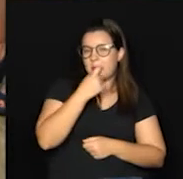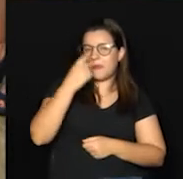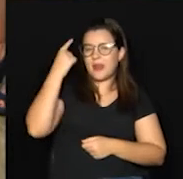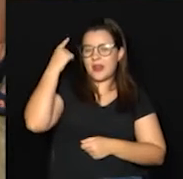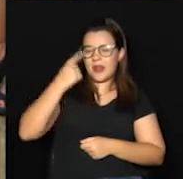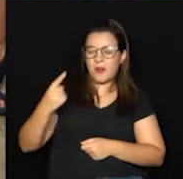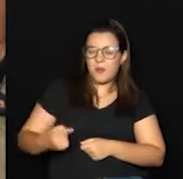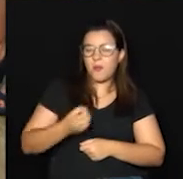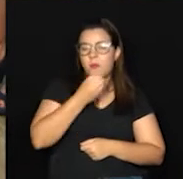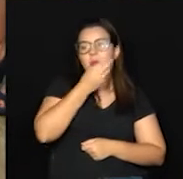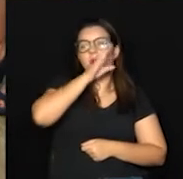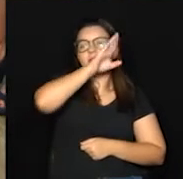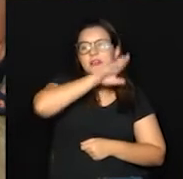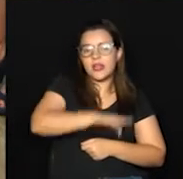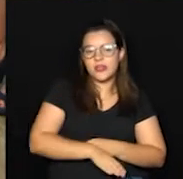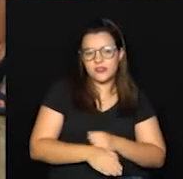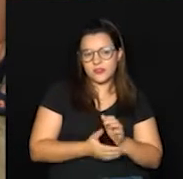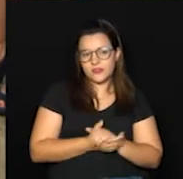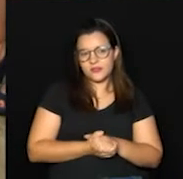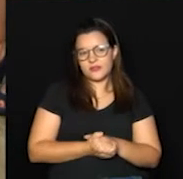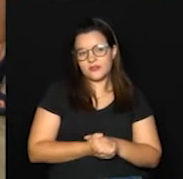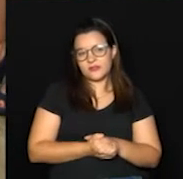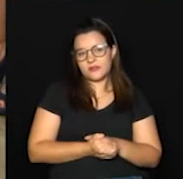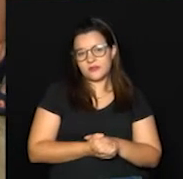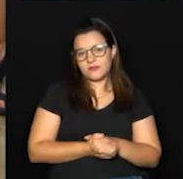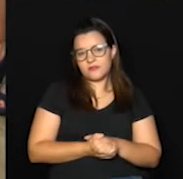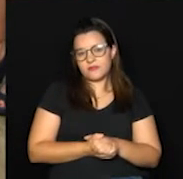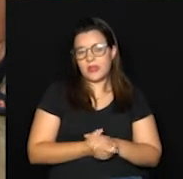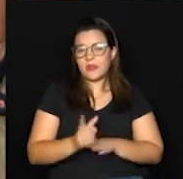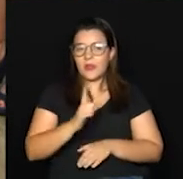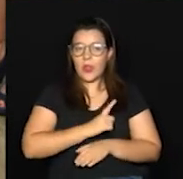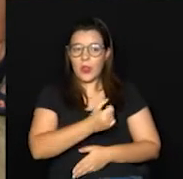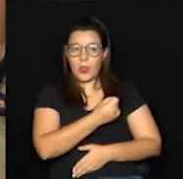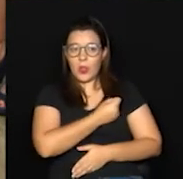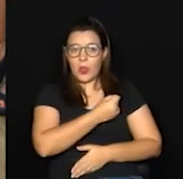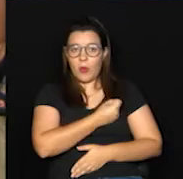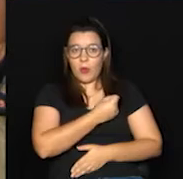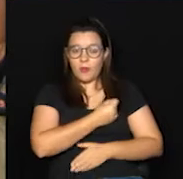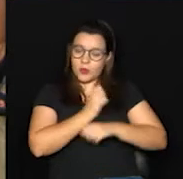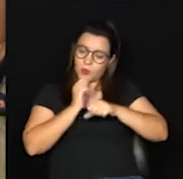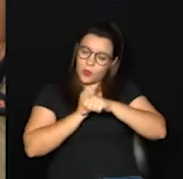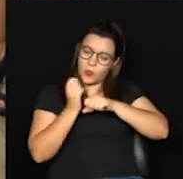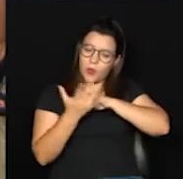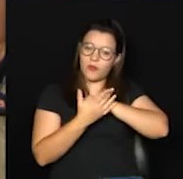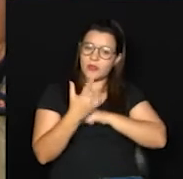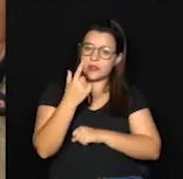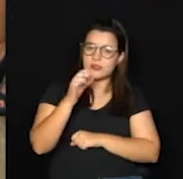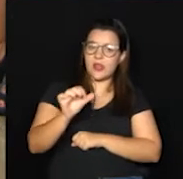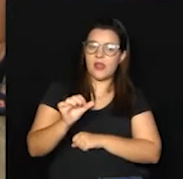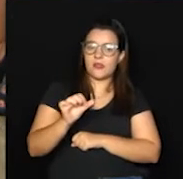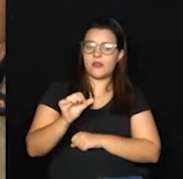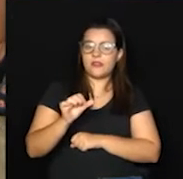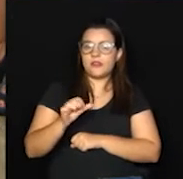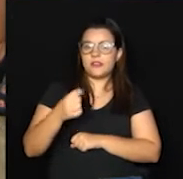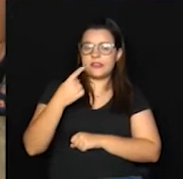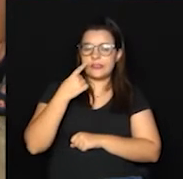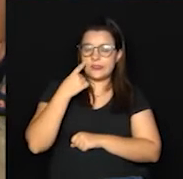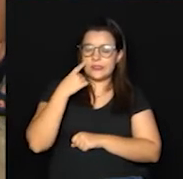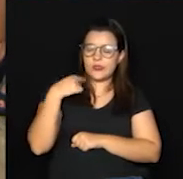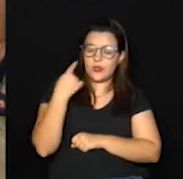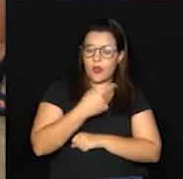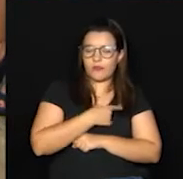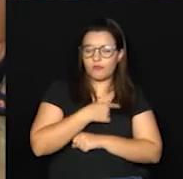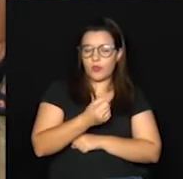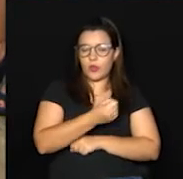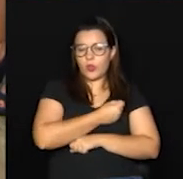Abreu, naquela nossa atualização diária dos casos de Covid-19, que a gente vai acompanhando o avanço dessa doença aqui no